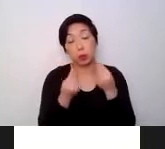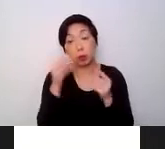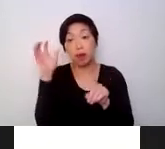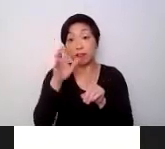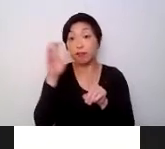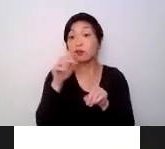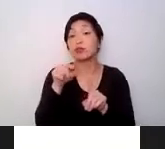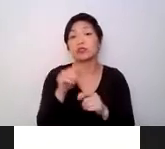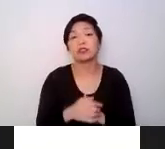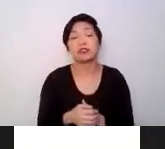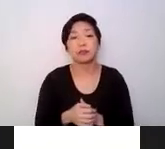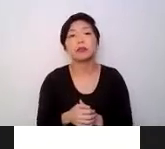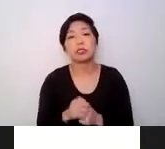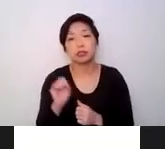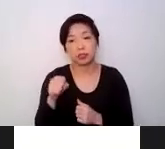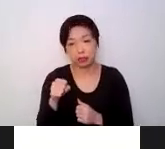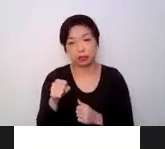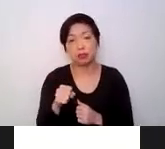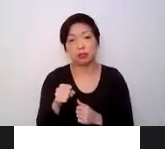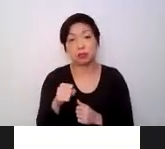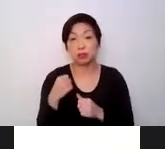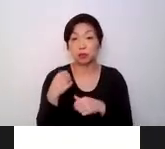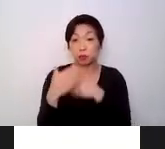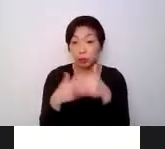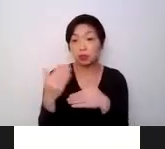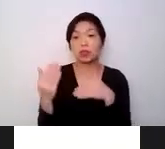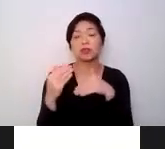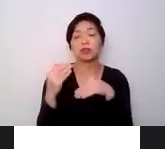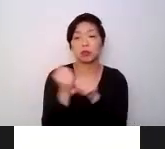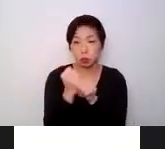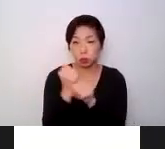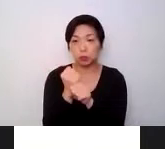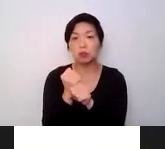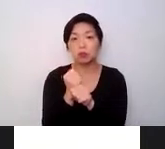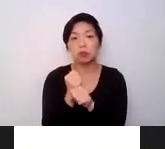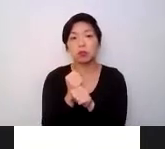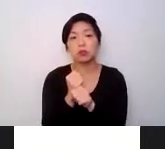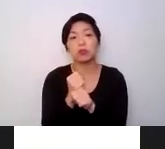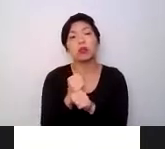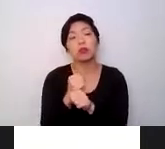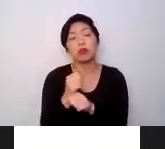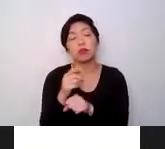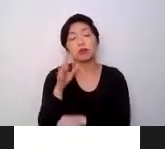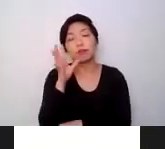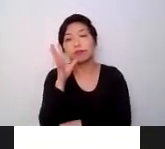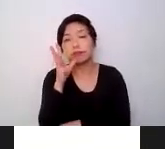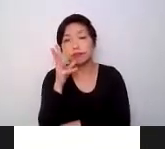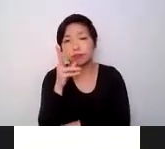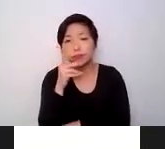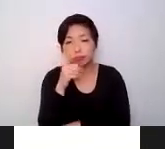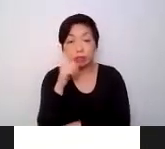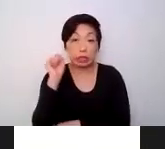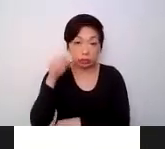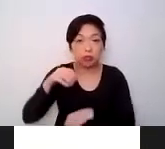Então, tem essa interferência, como eu falei, no andamento das obras, ele deixou que acontecesse mais vagarosamente, apesar de realizar a biblioteca.